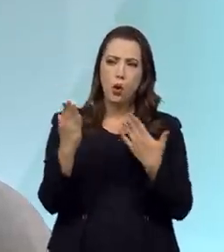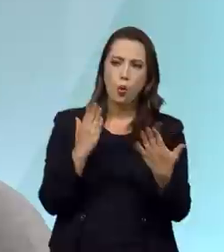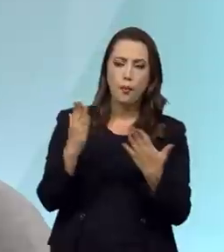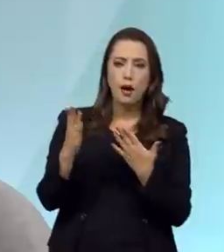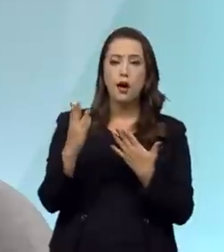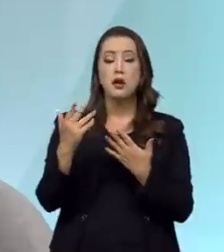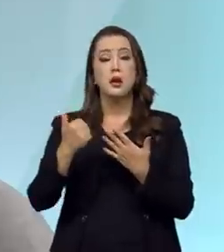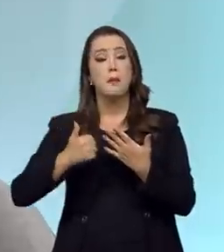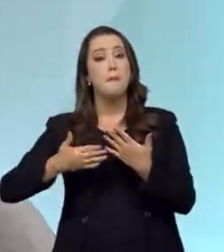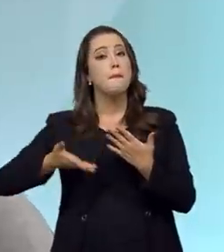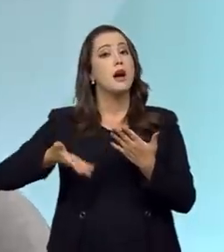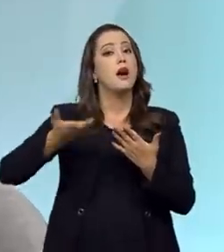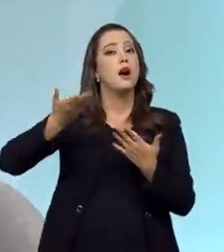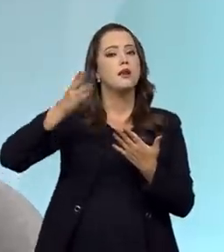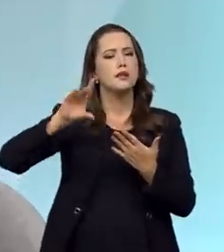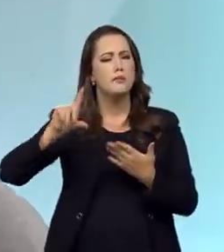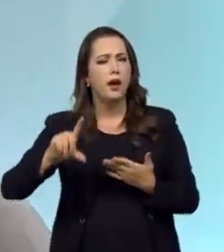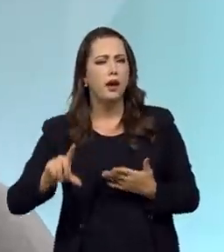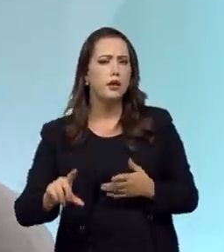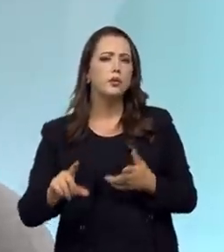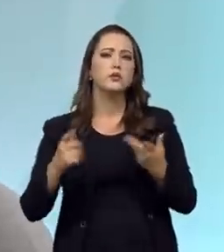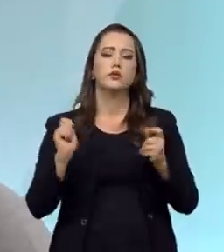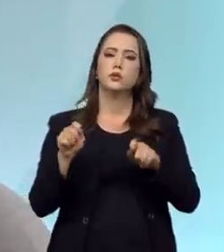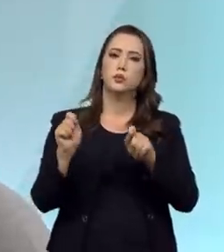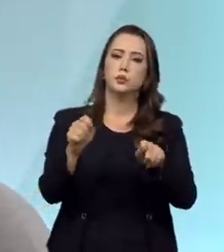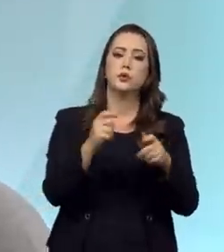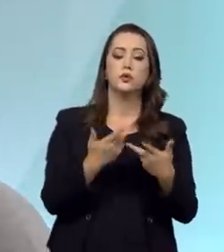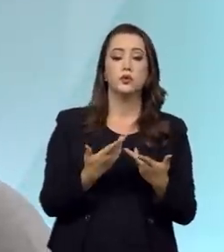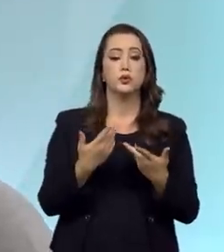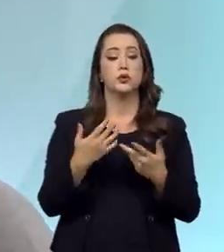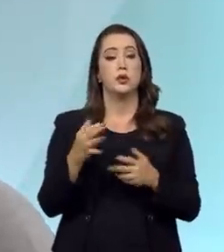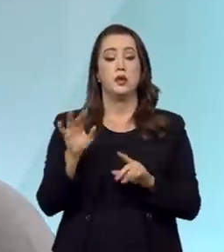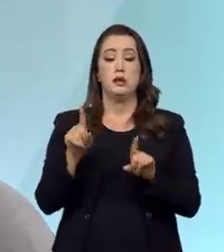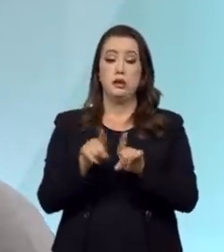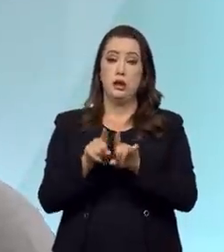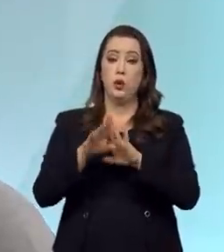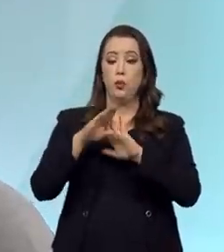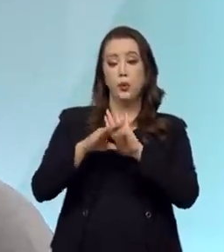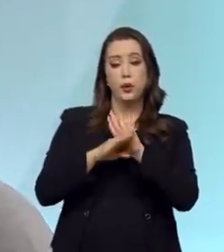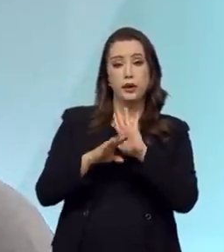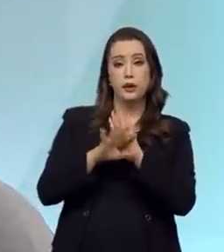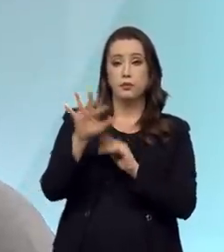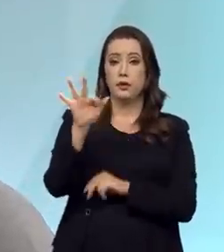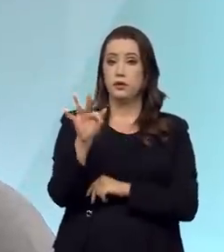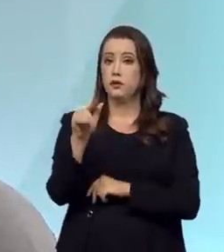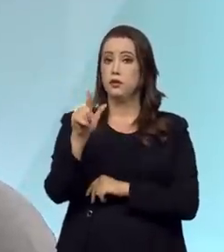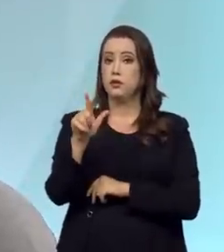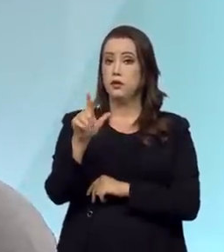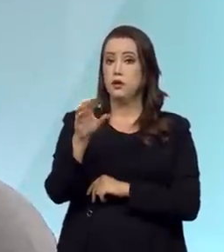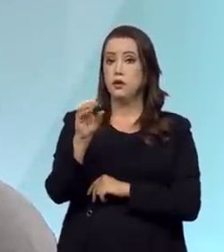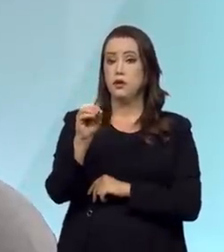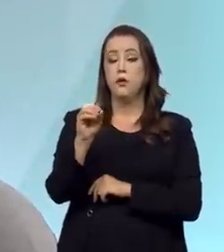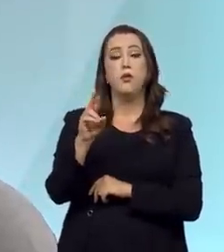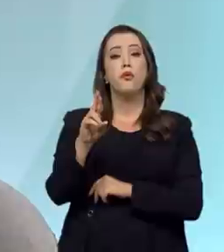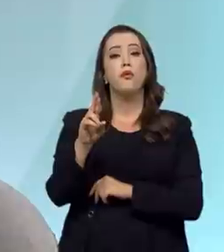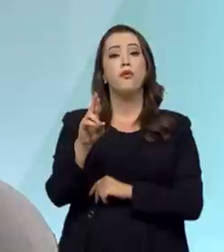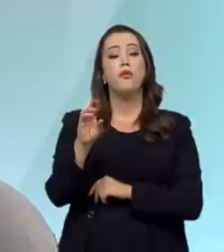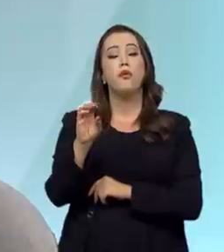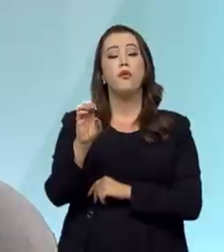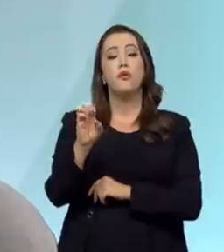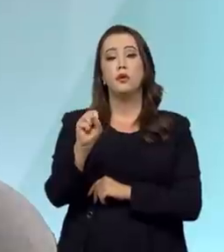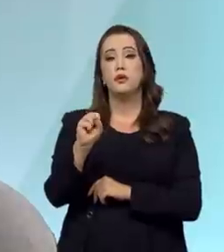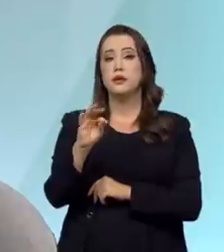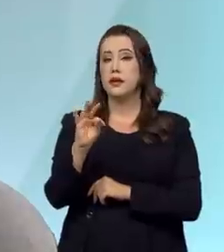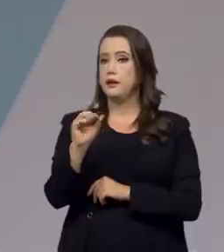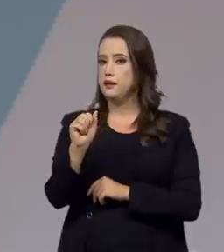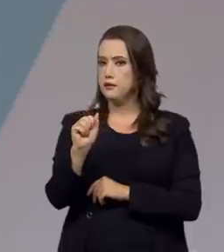programa floresta mais que um programa de pagamento por serviços ambientais utilizar o indicador carbono para remunerar quem tá cuidando daquela